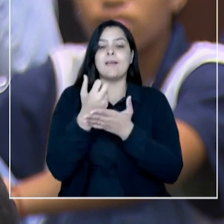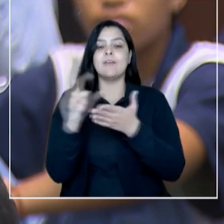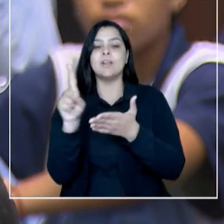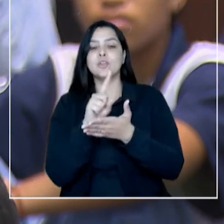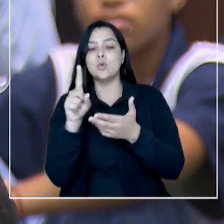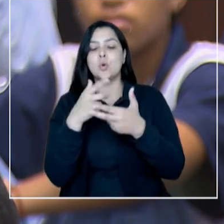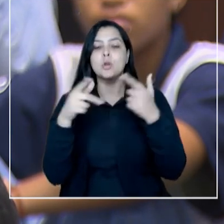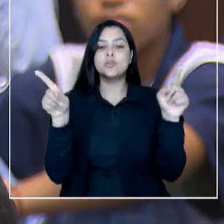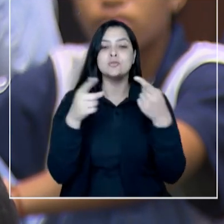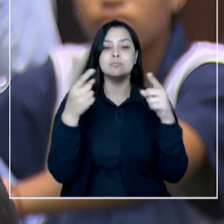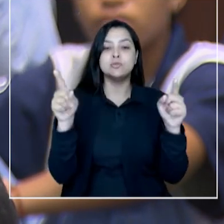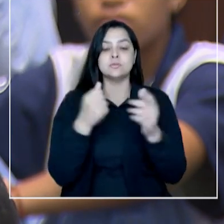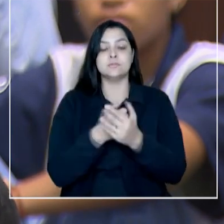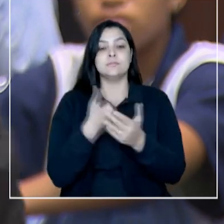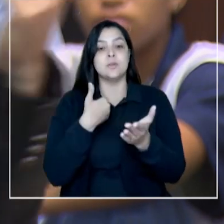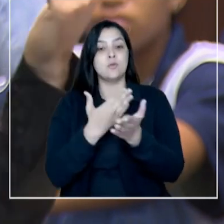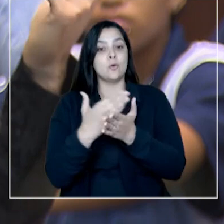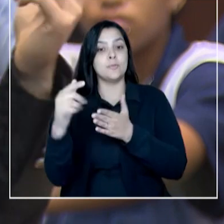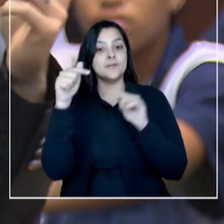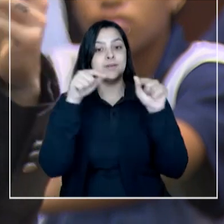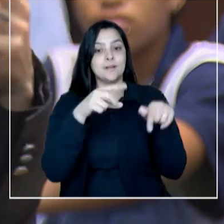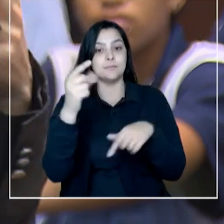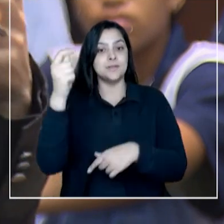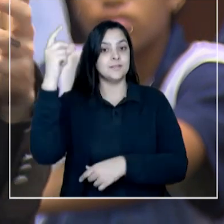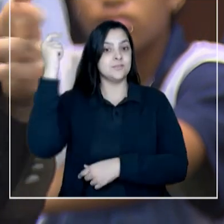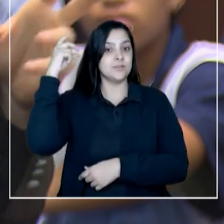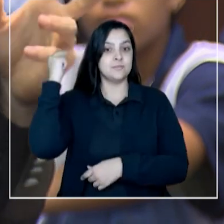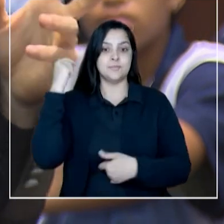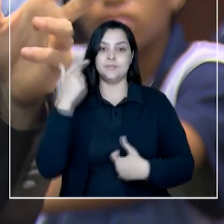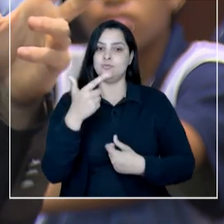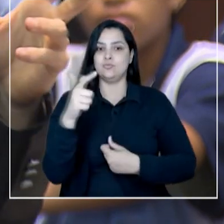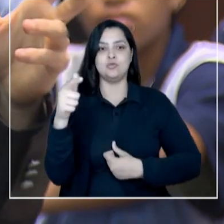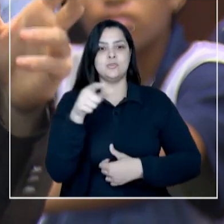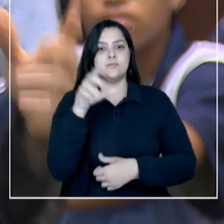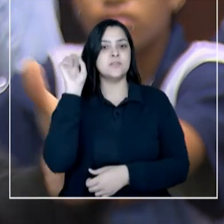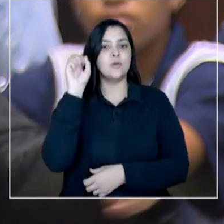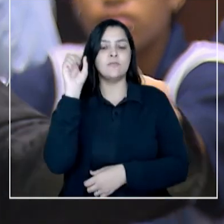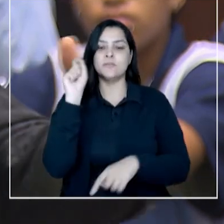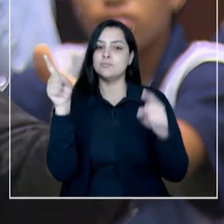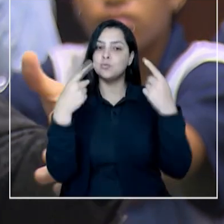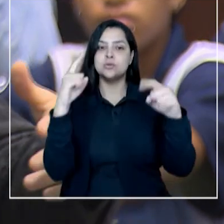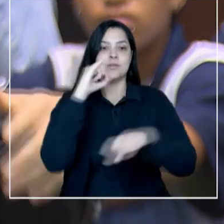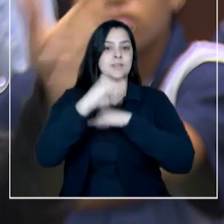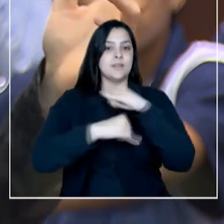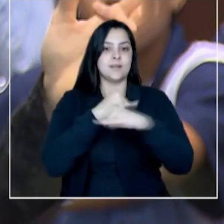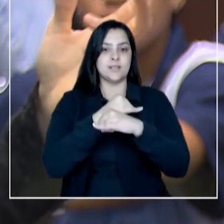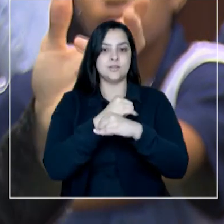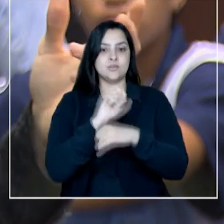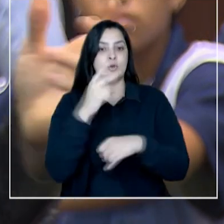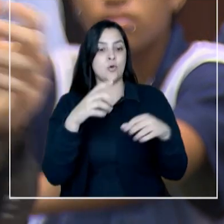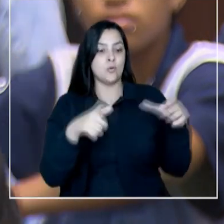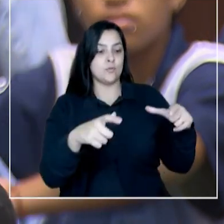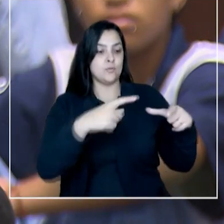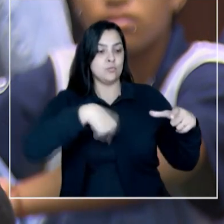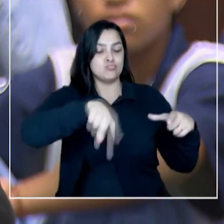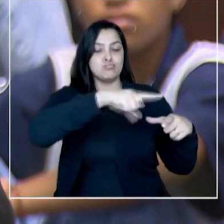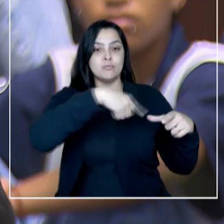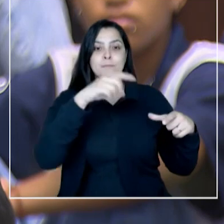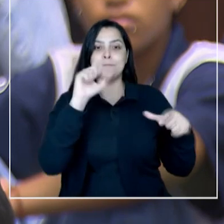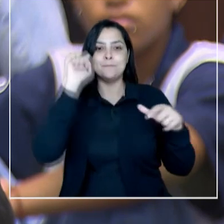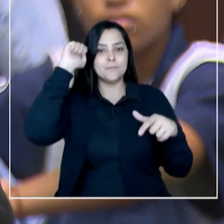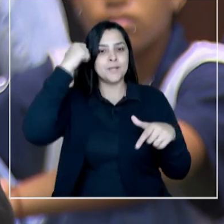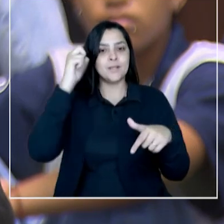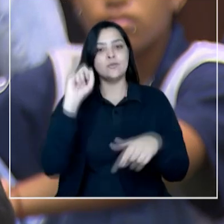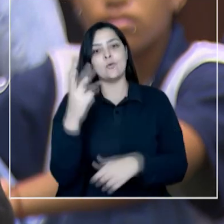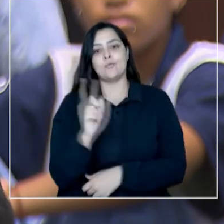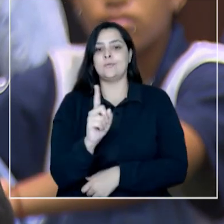ali começou... Porque lá atrás, galera, não tinha como você ouvir música na internet. Ou você tinha um vinil, ou você não via, entendeu? Então, a